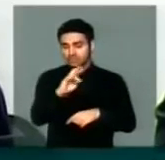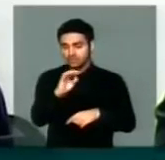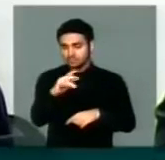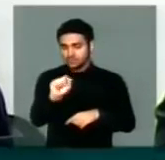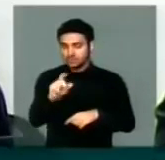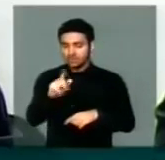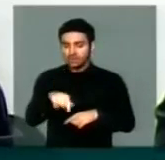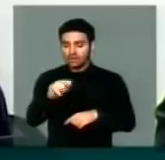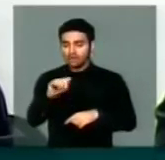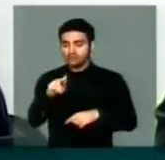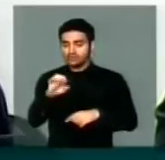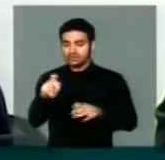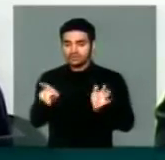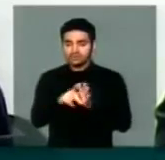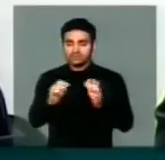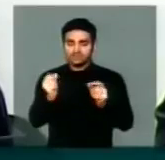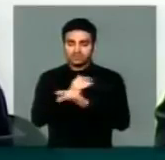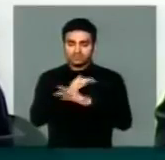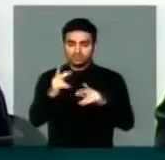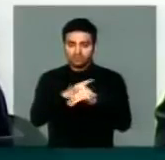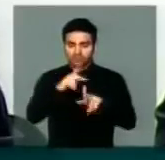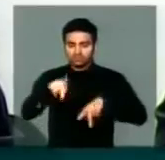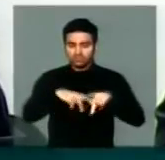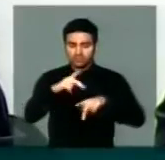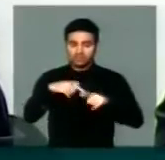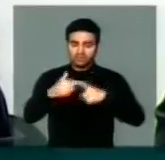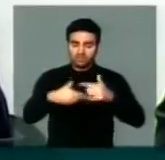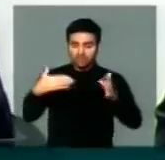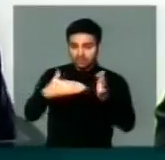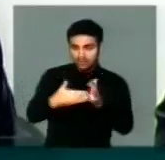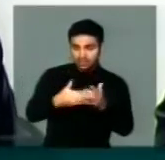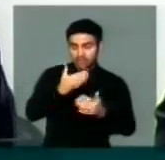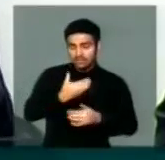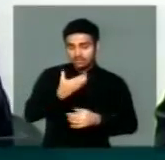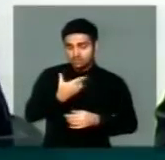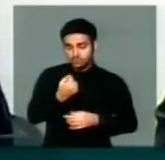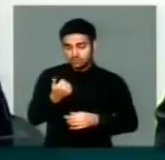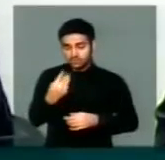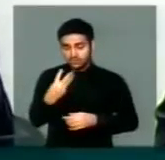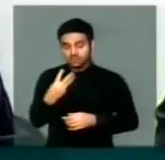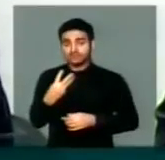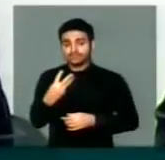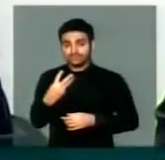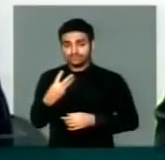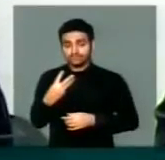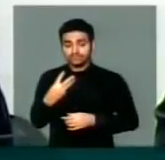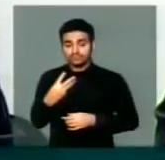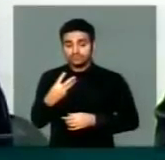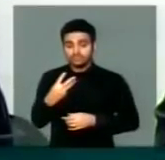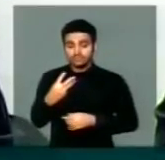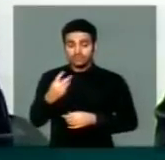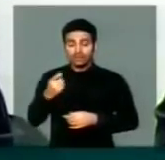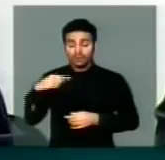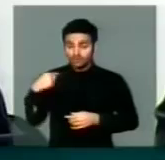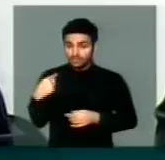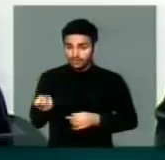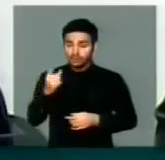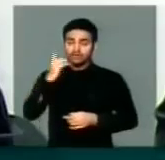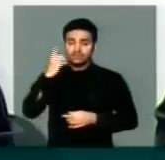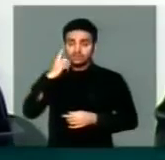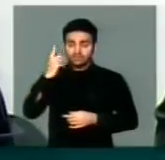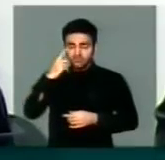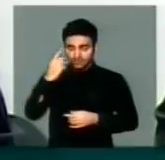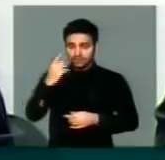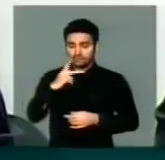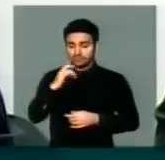Agência Reguladora de Transporte Público, onde trabalhou até dezembro de 2013. E, pasme, por sua vez, deputado Leonardo